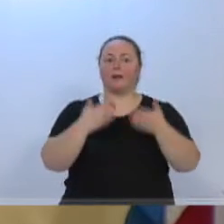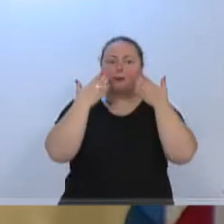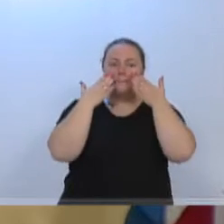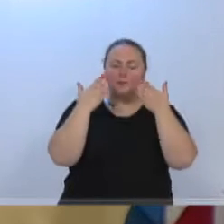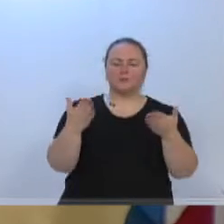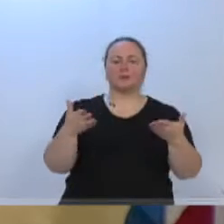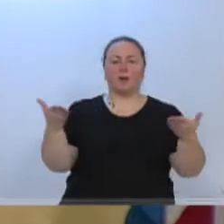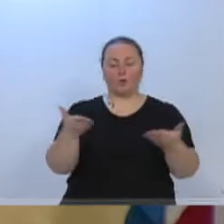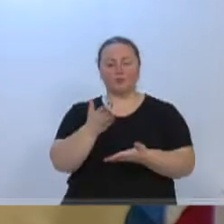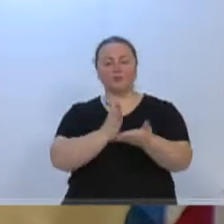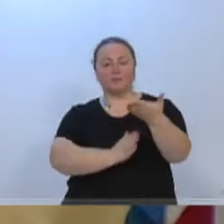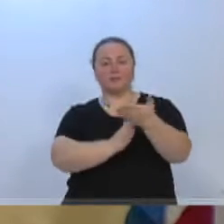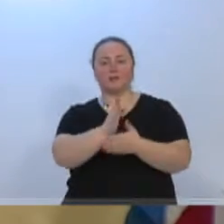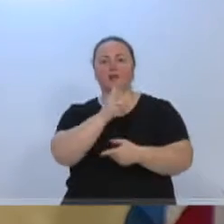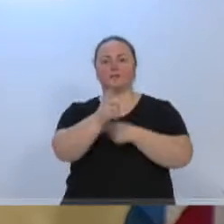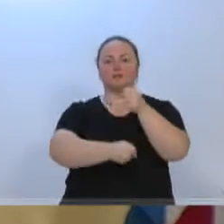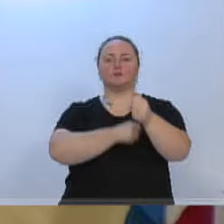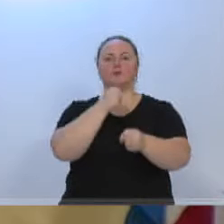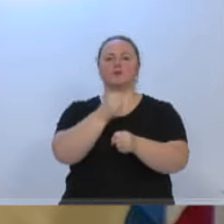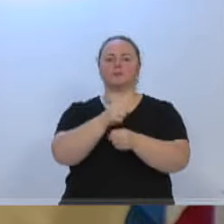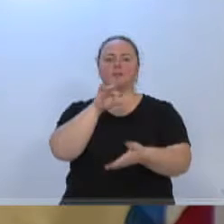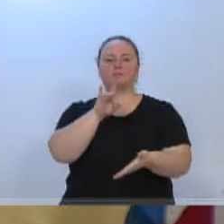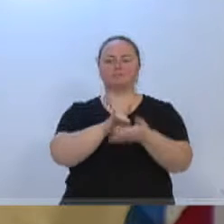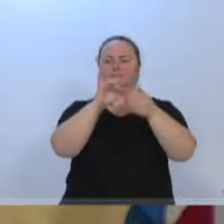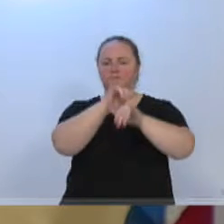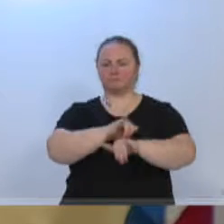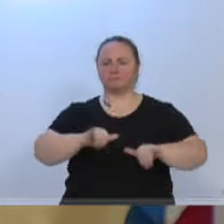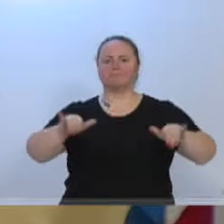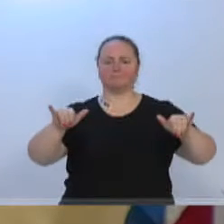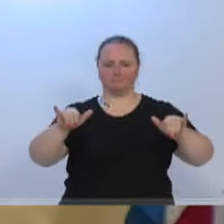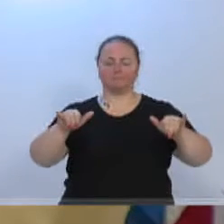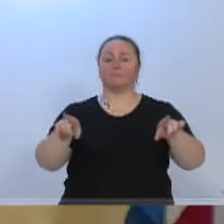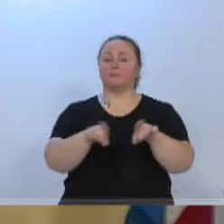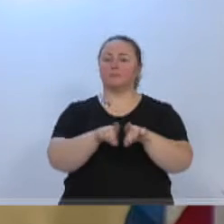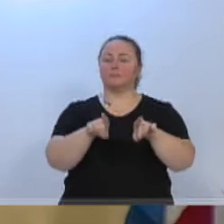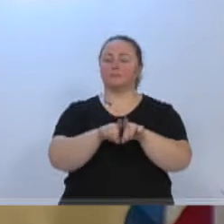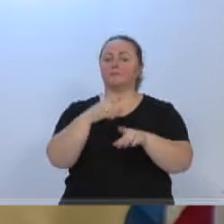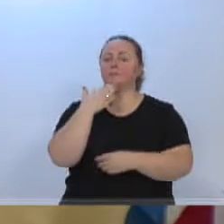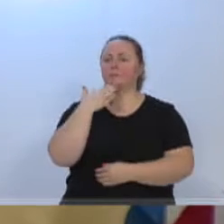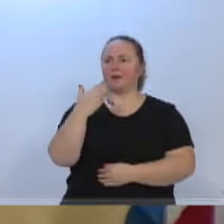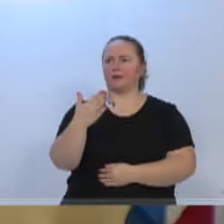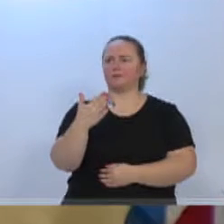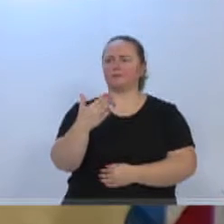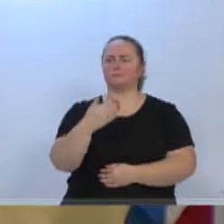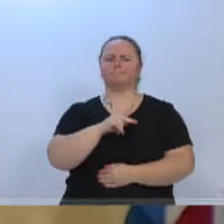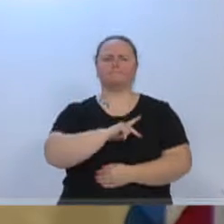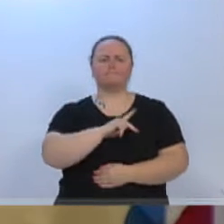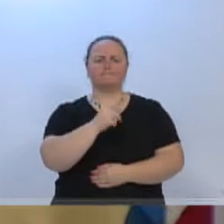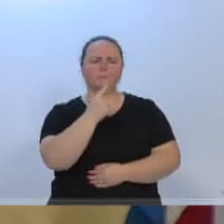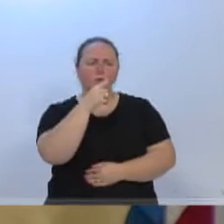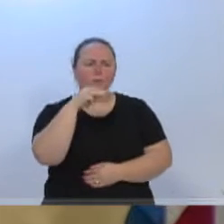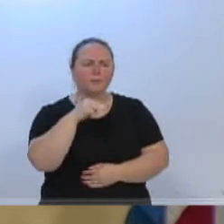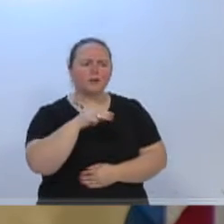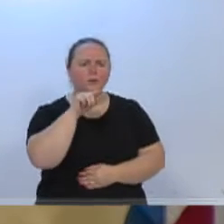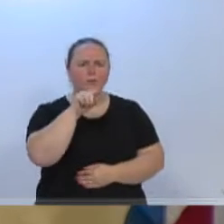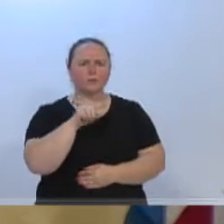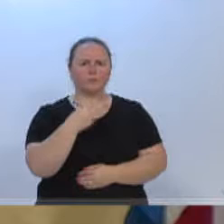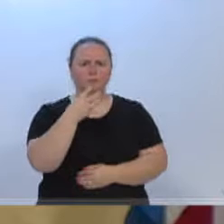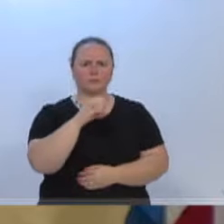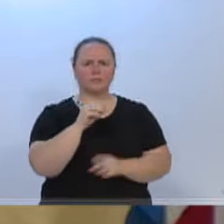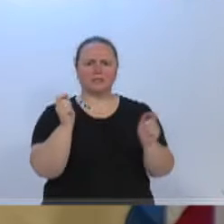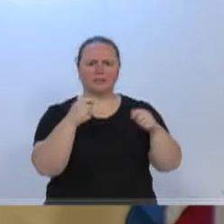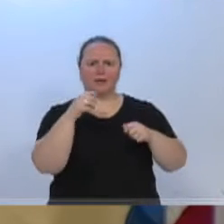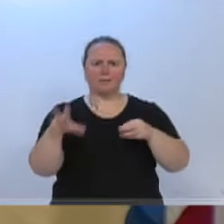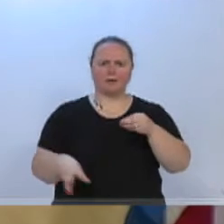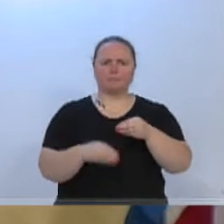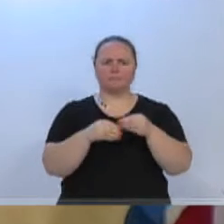2 anos da aprovação, eu faço aqui esse registro e mais solicitar. Presidente, eu gostaria aqui mais 1 minuto e meio, se possível, para concluir